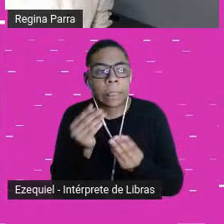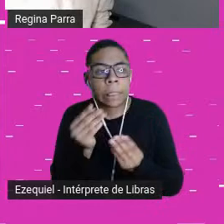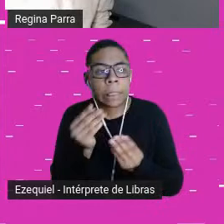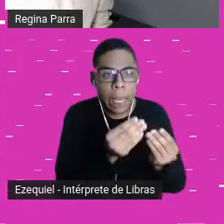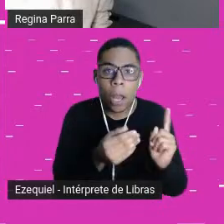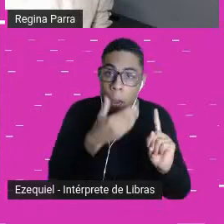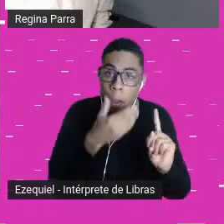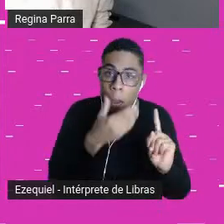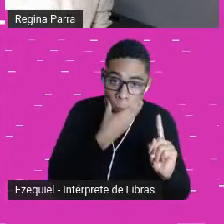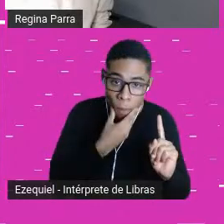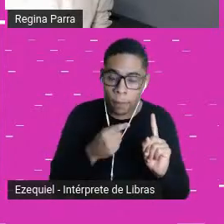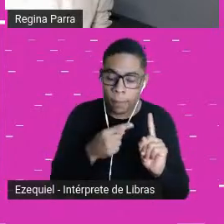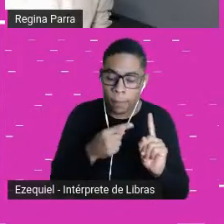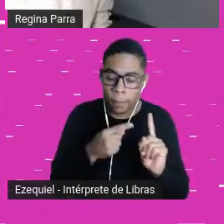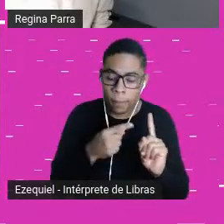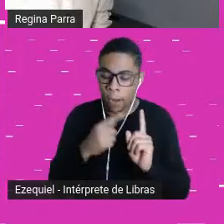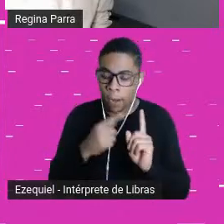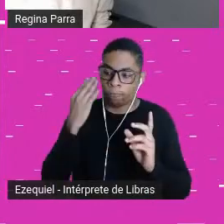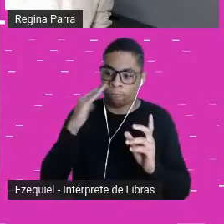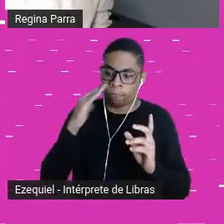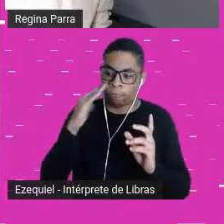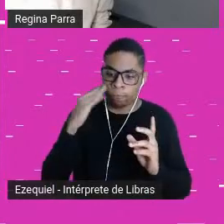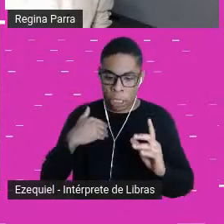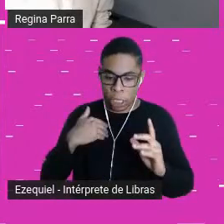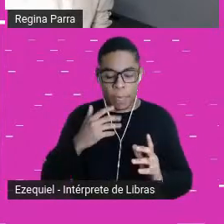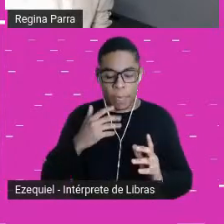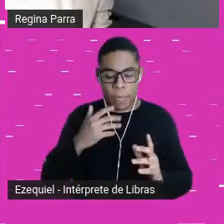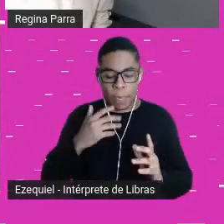Então, era de uma... Né?